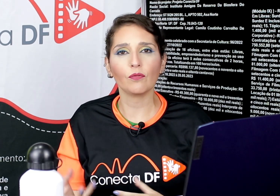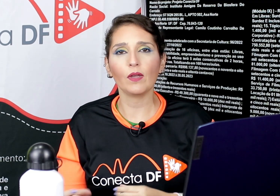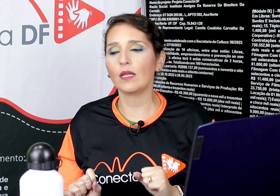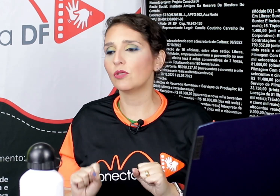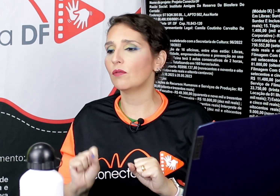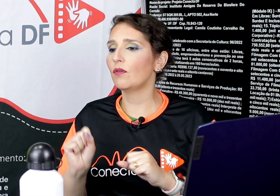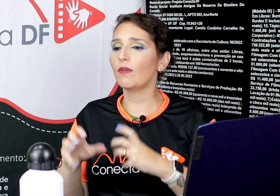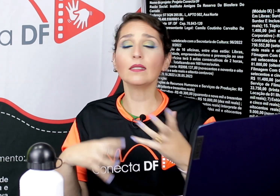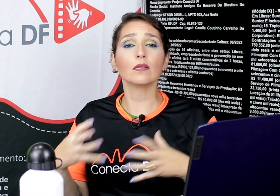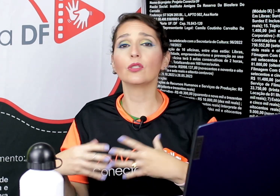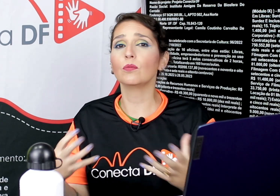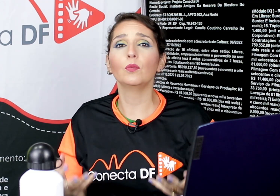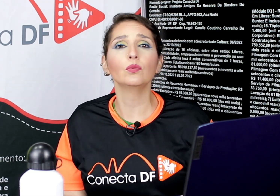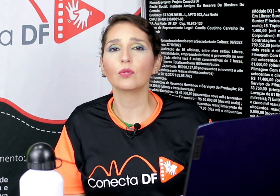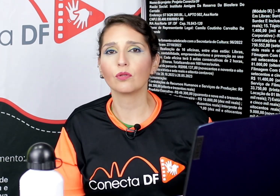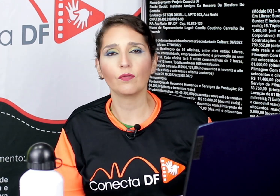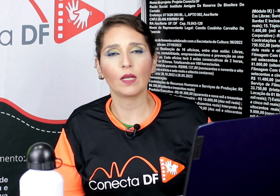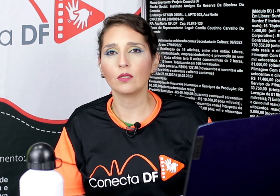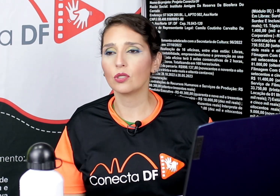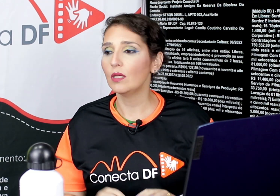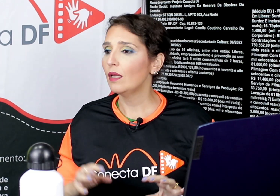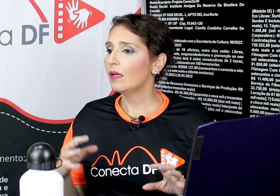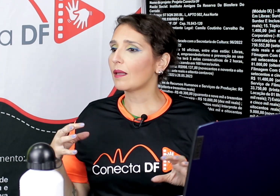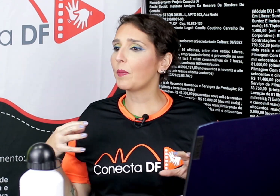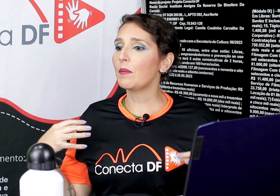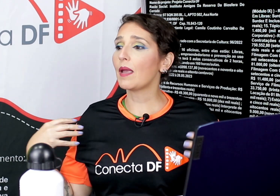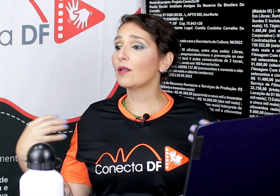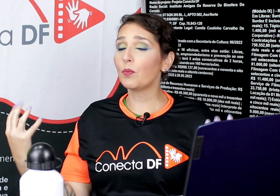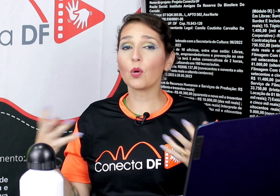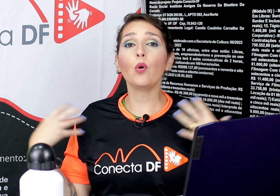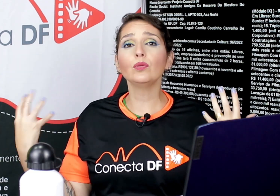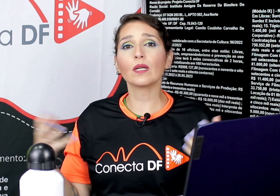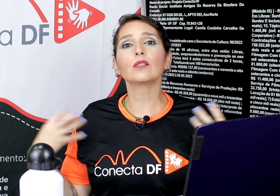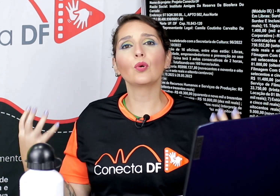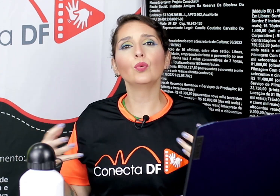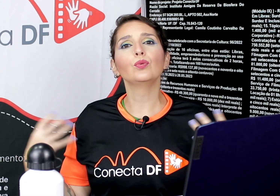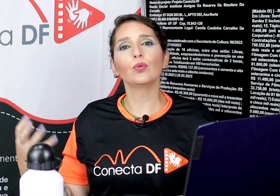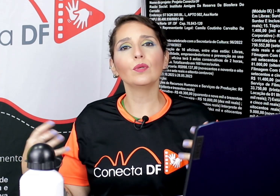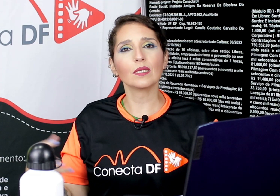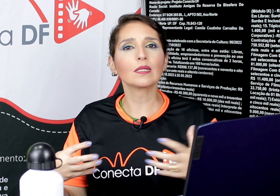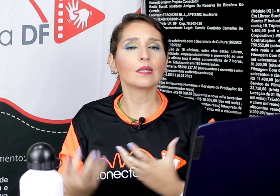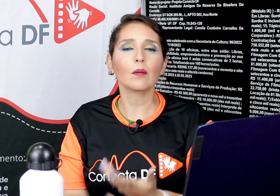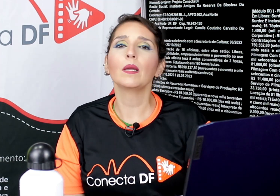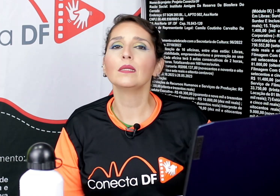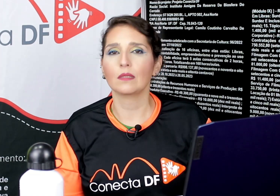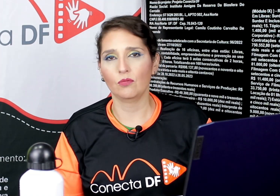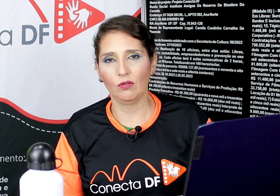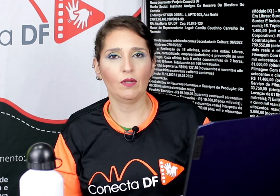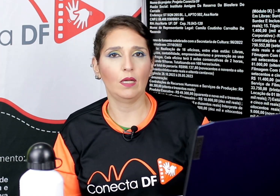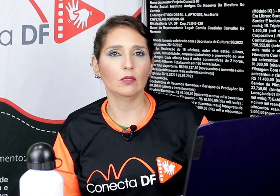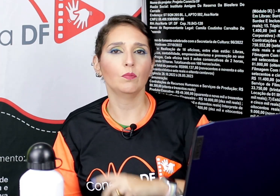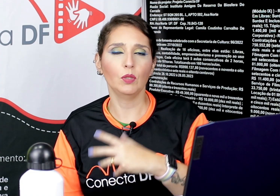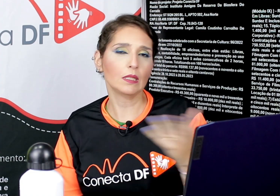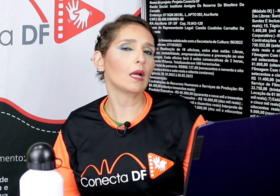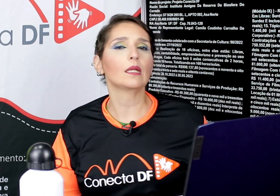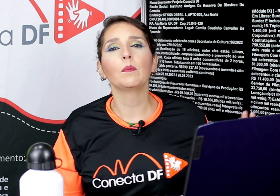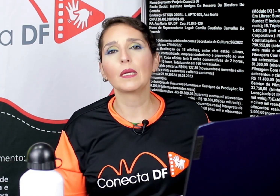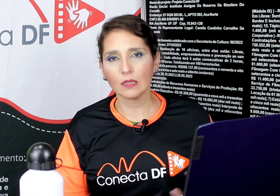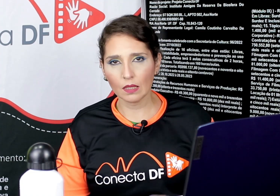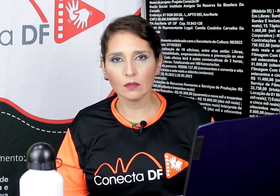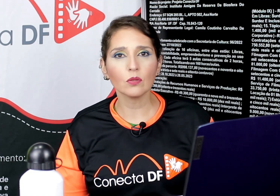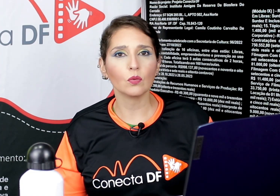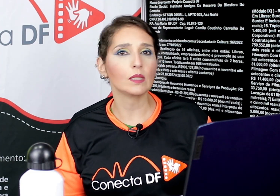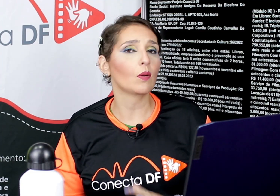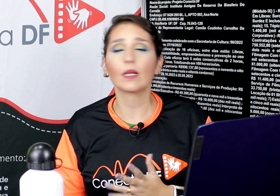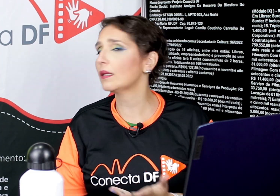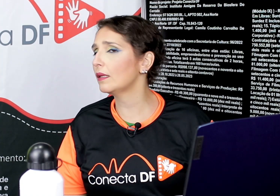experiências diferentes, vivências de mundo diferentes. Está permeado por outras culturas que também são diferentes. Por isso que cada país